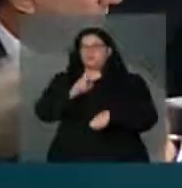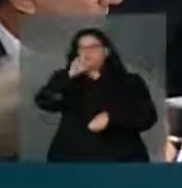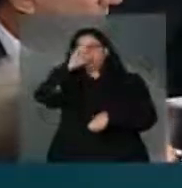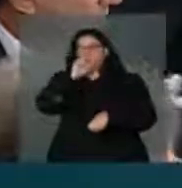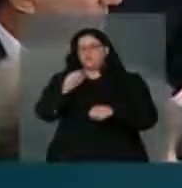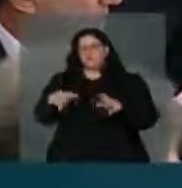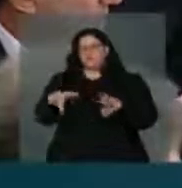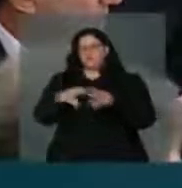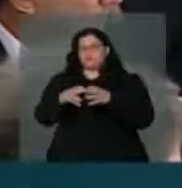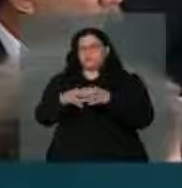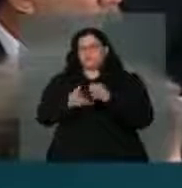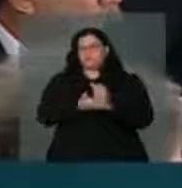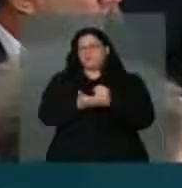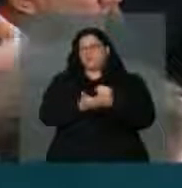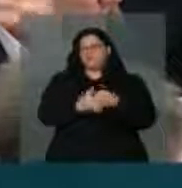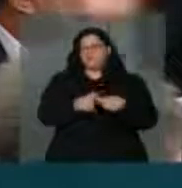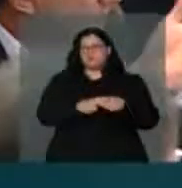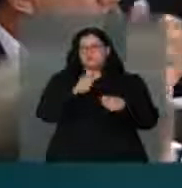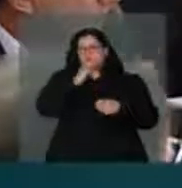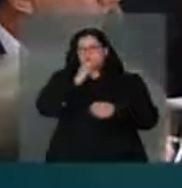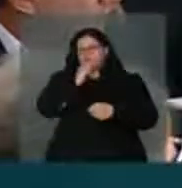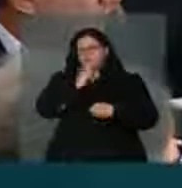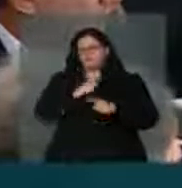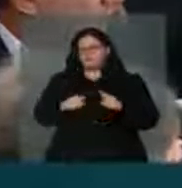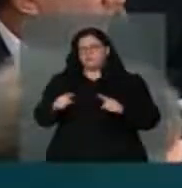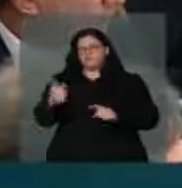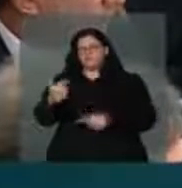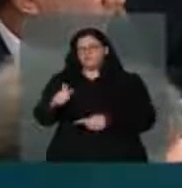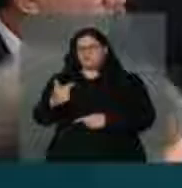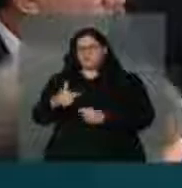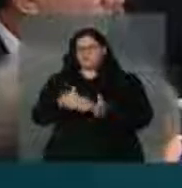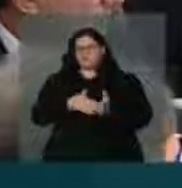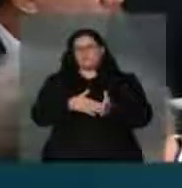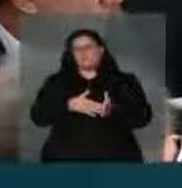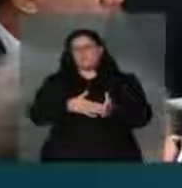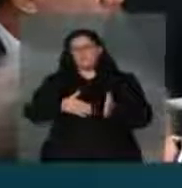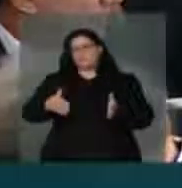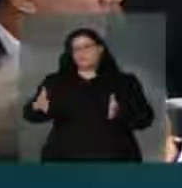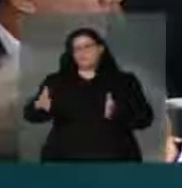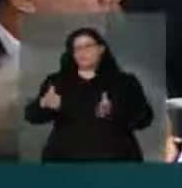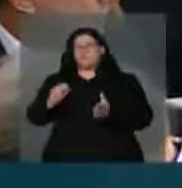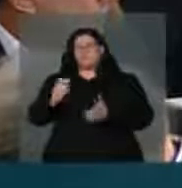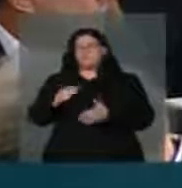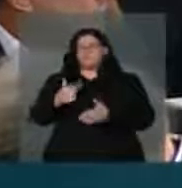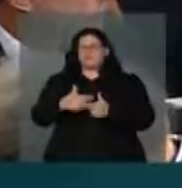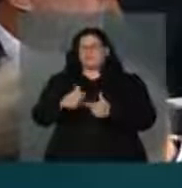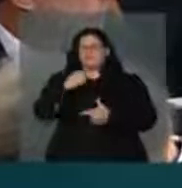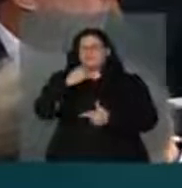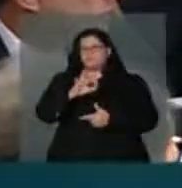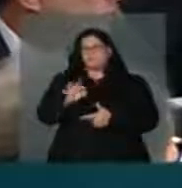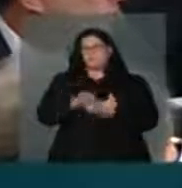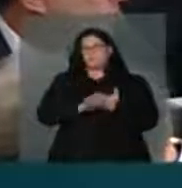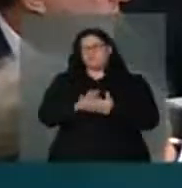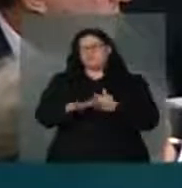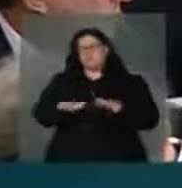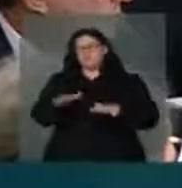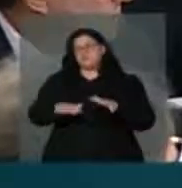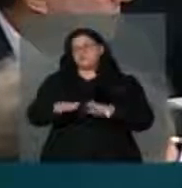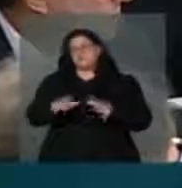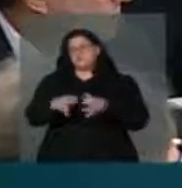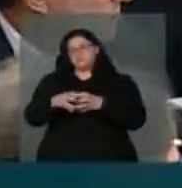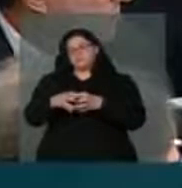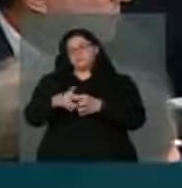que, não por serem pequenos, mas por não serem programáticos e sequer, às vezes, possam ser considerados como